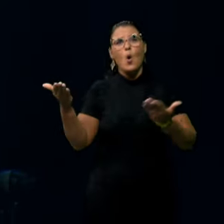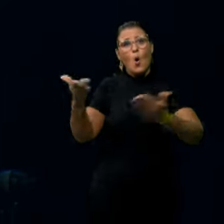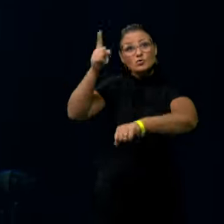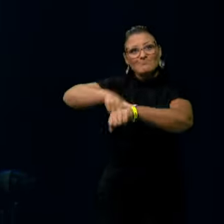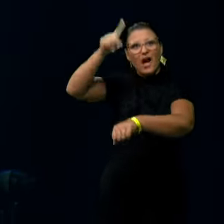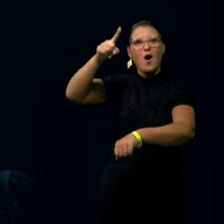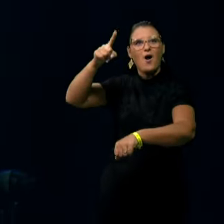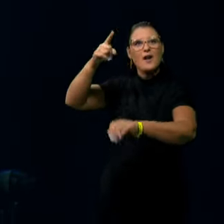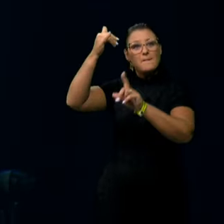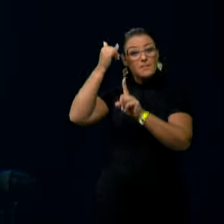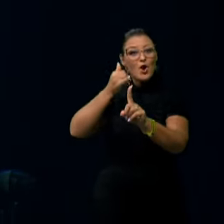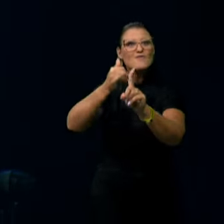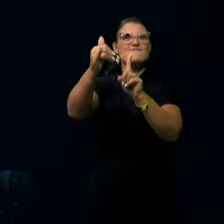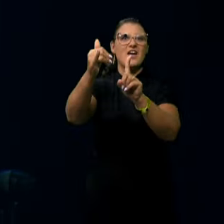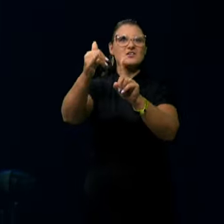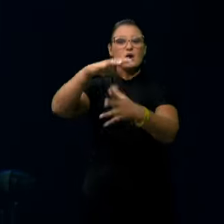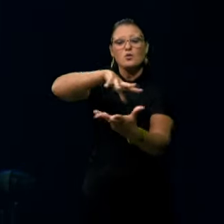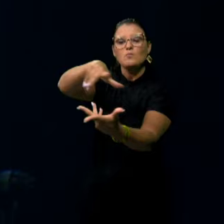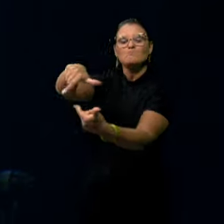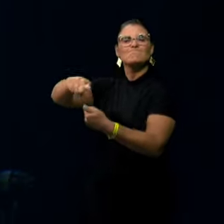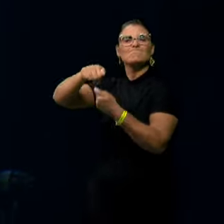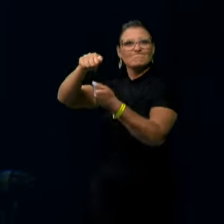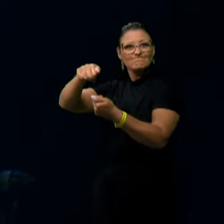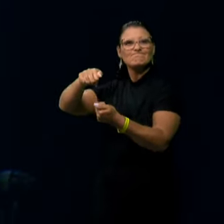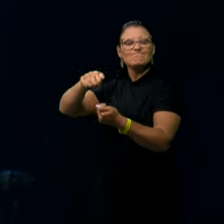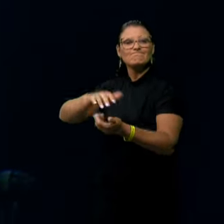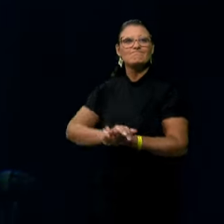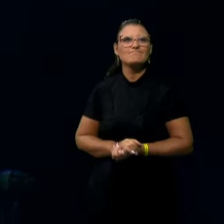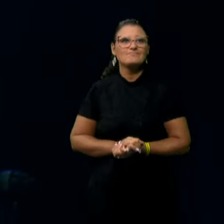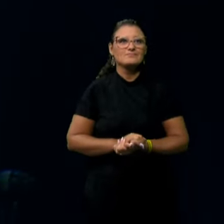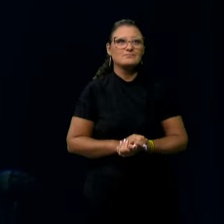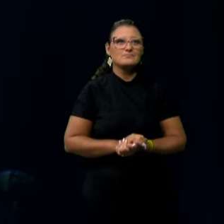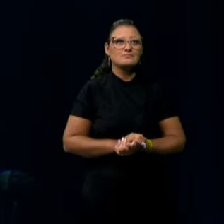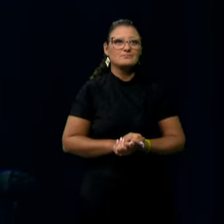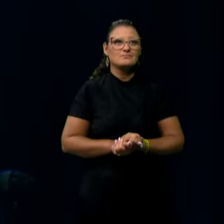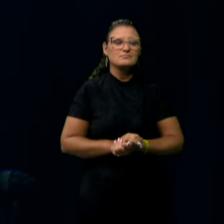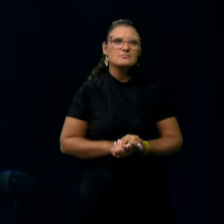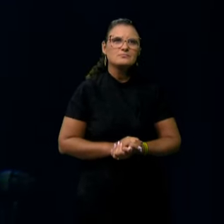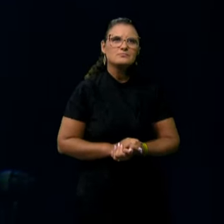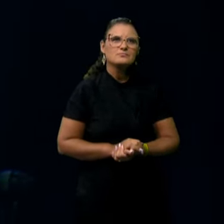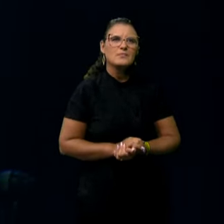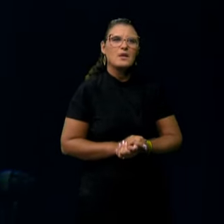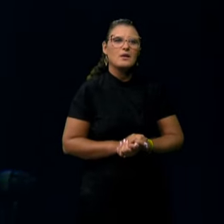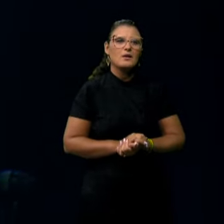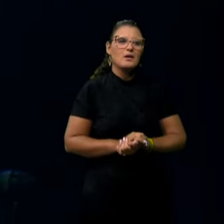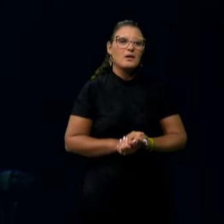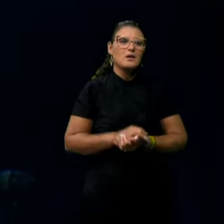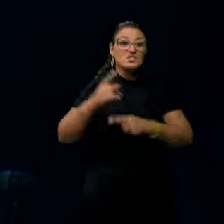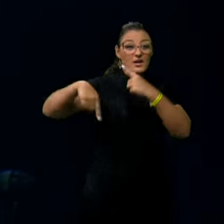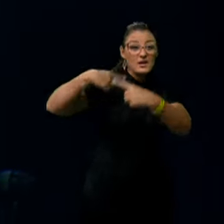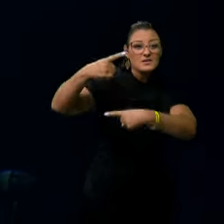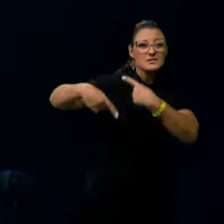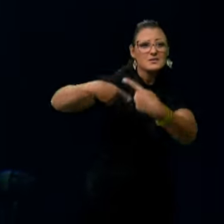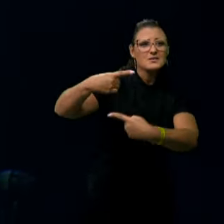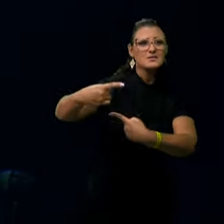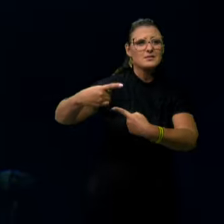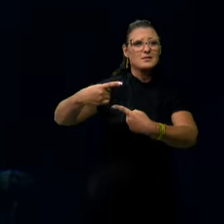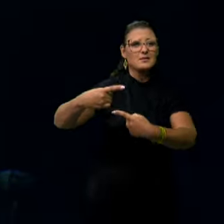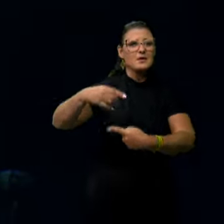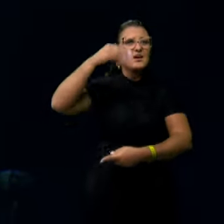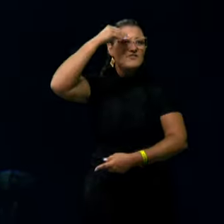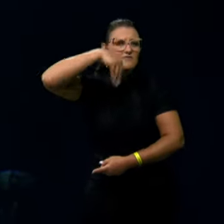aproveita na nação mundo e a geração mas que toma uma coisa de leve mas a outra gerações como a nossa